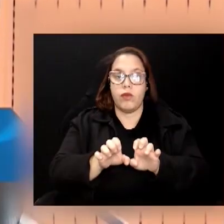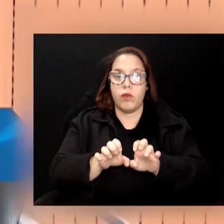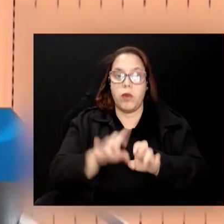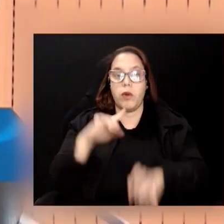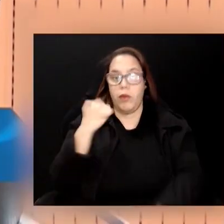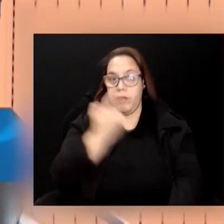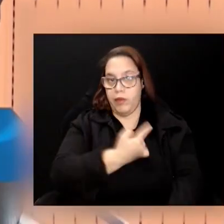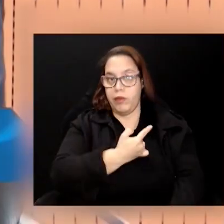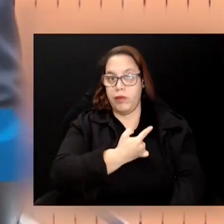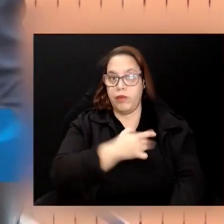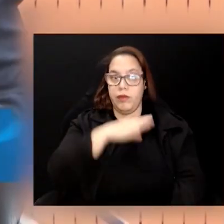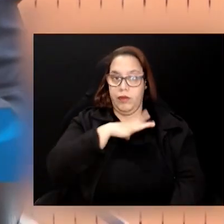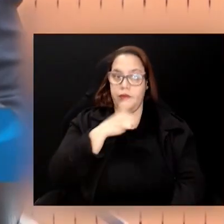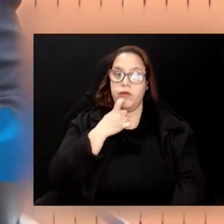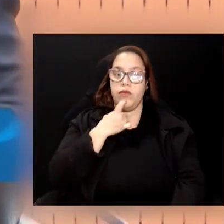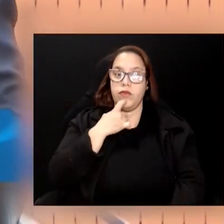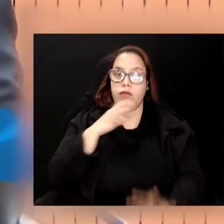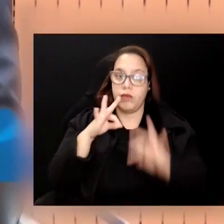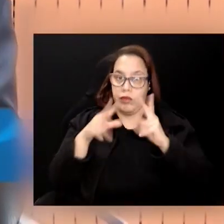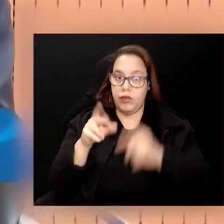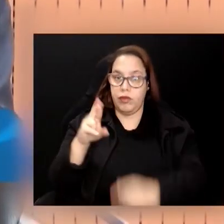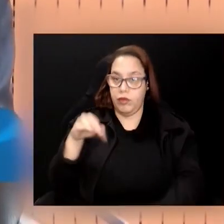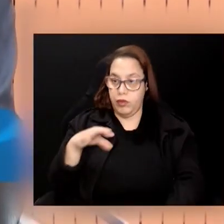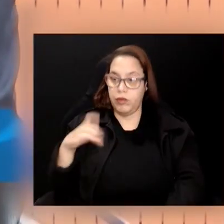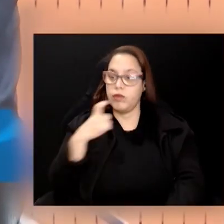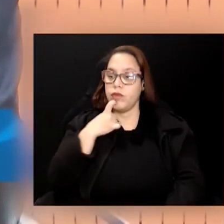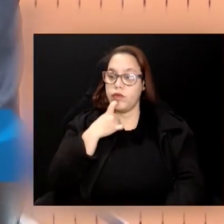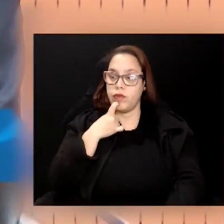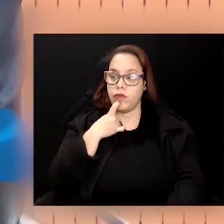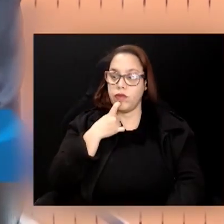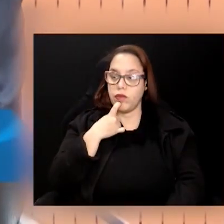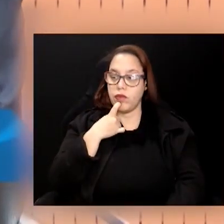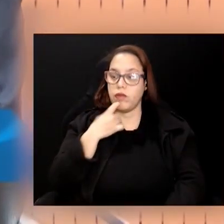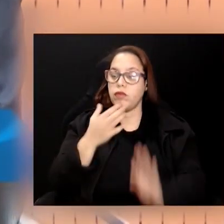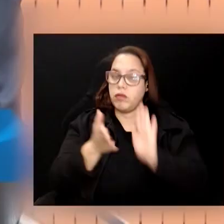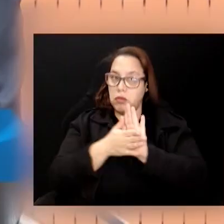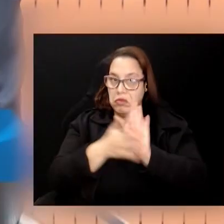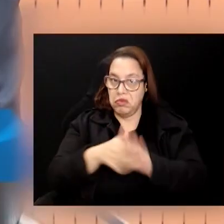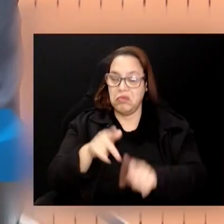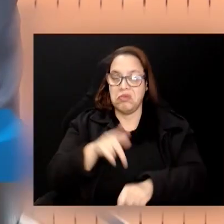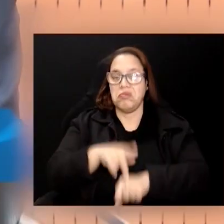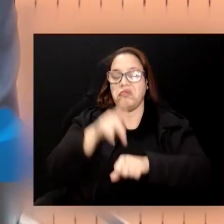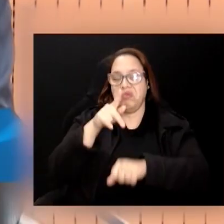Campinas, para toda a região metropolitana, é um grande patrimônio da cidade, a Orquestra